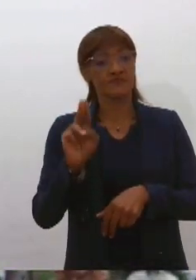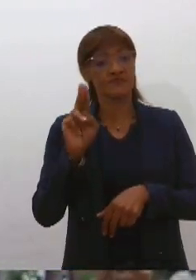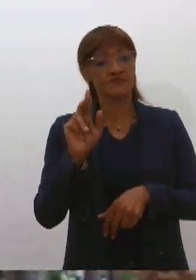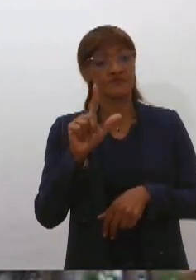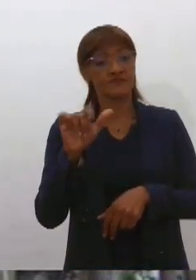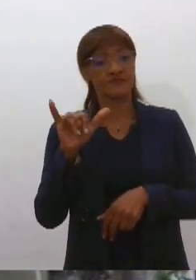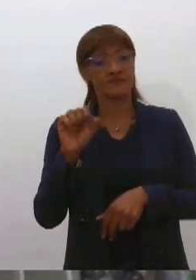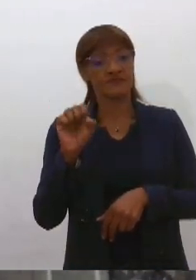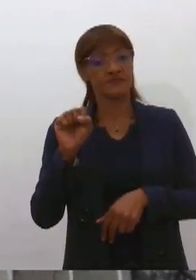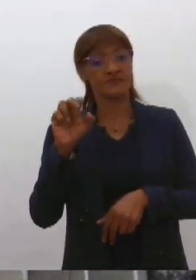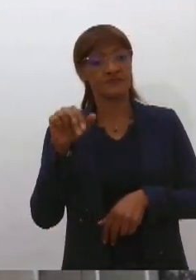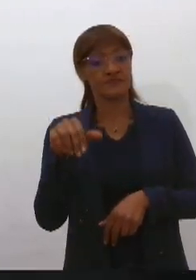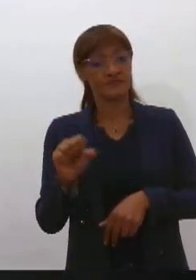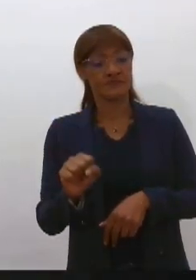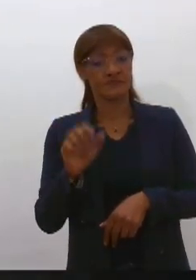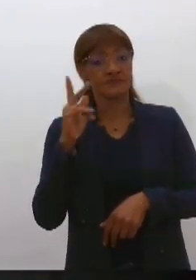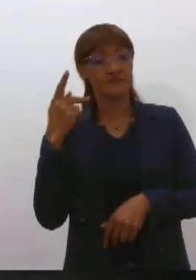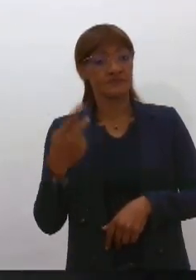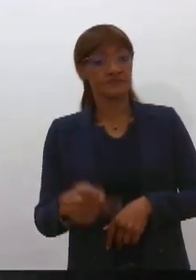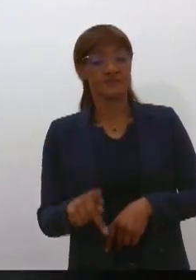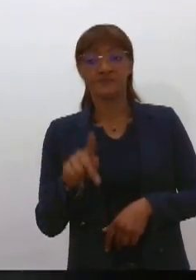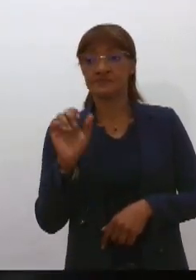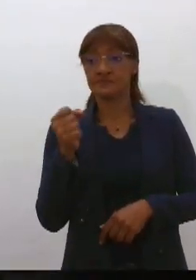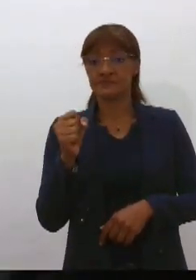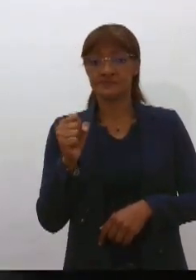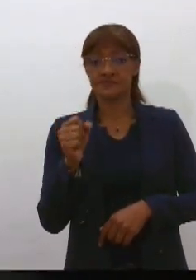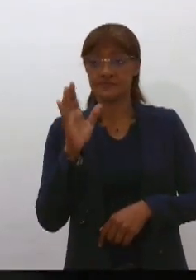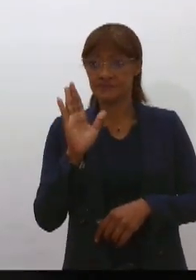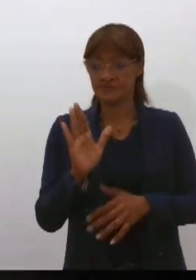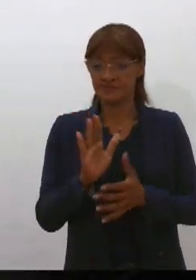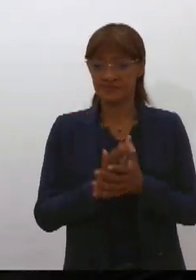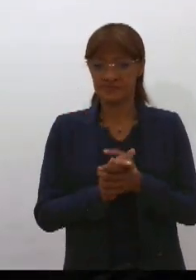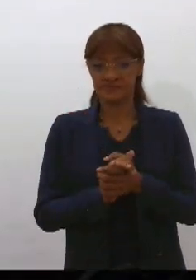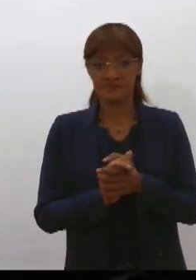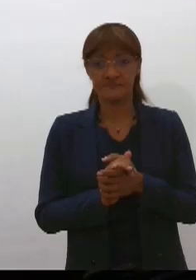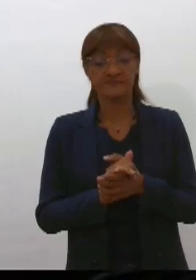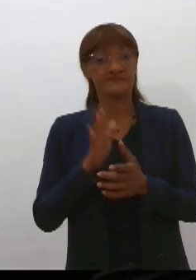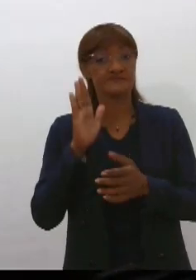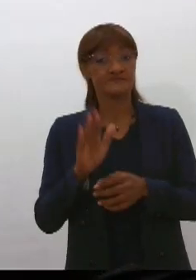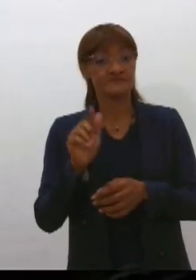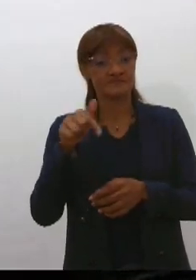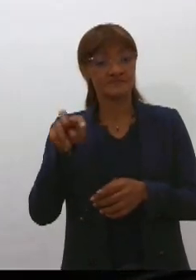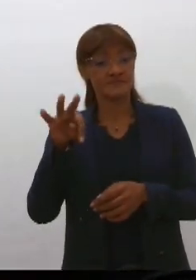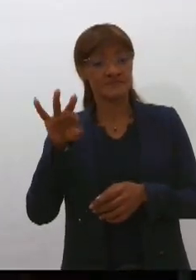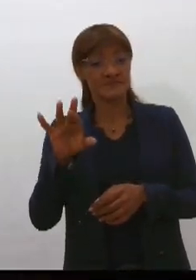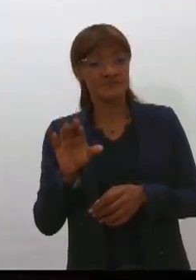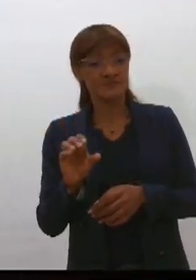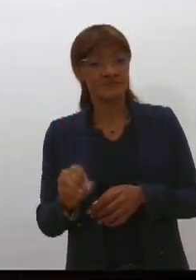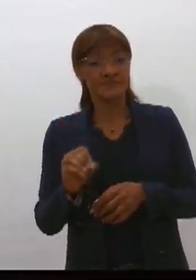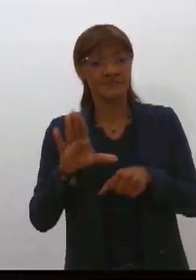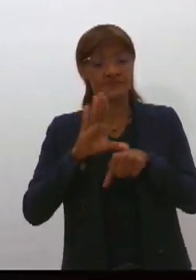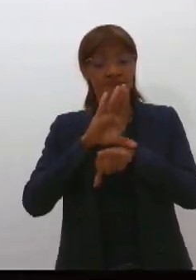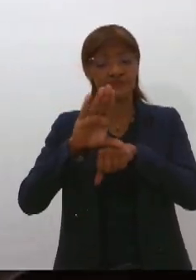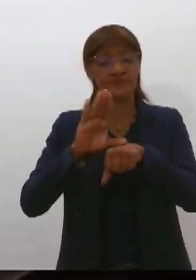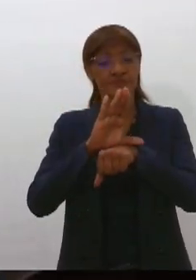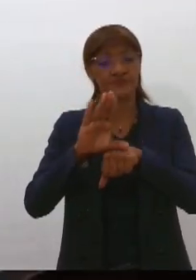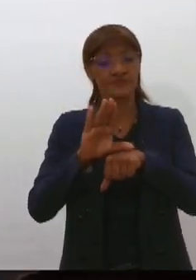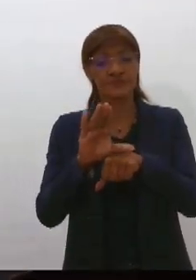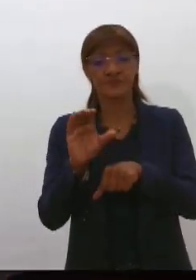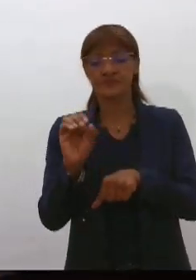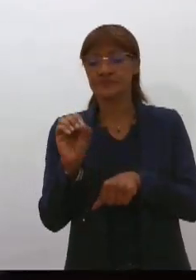de Sergipe. O livro, intitulado O Quinto Constitucional, Uma Odisseia, traça o